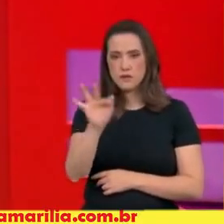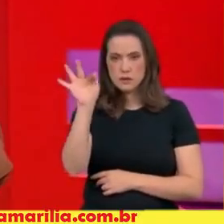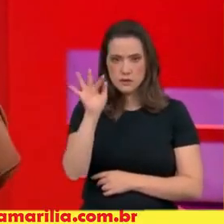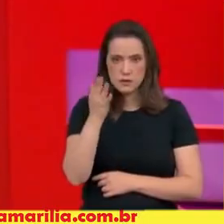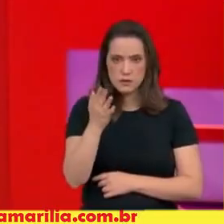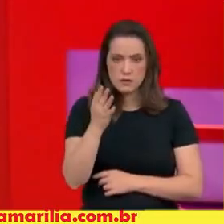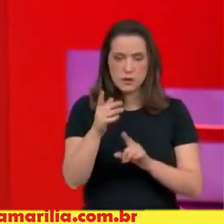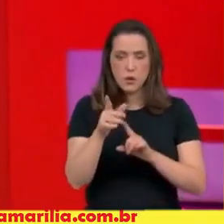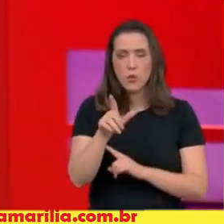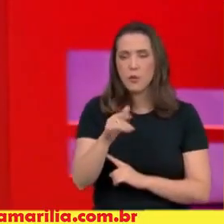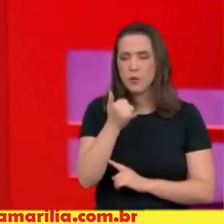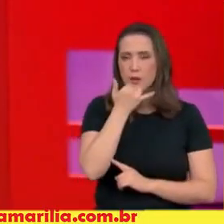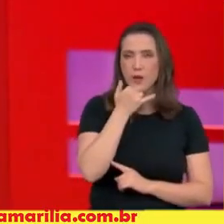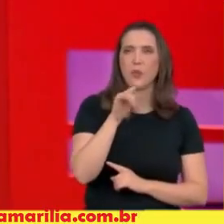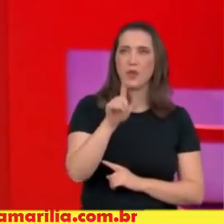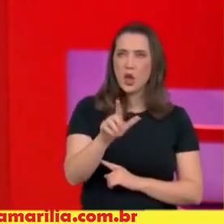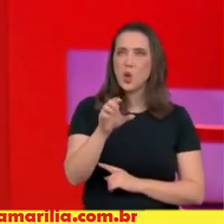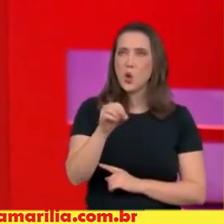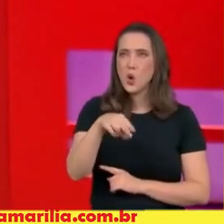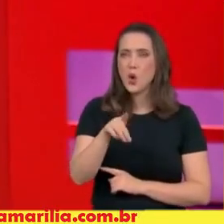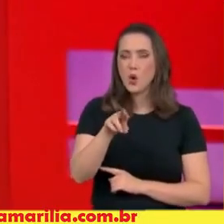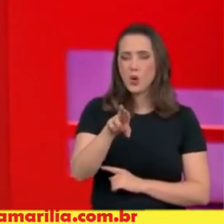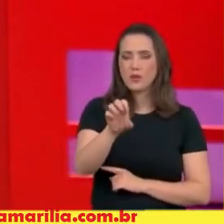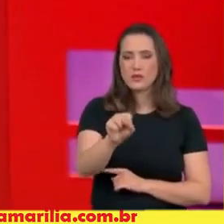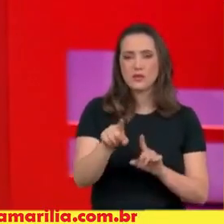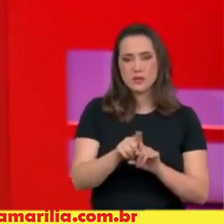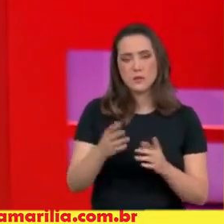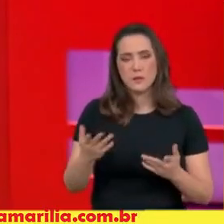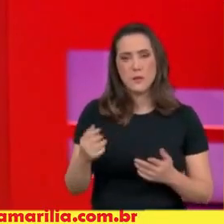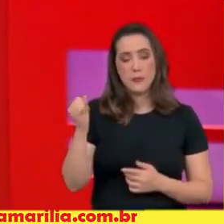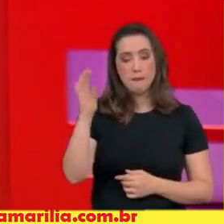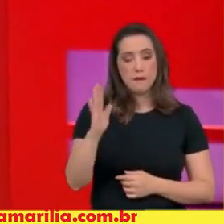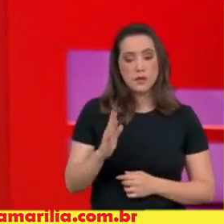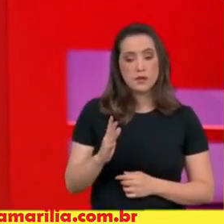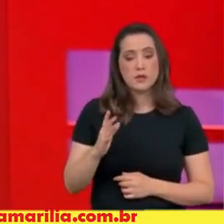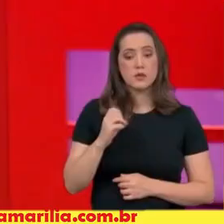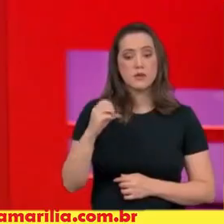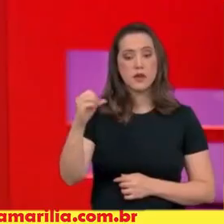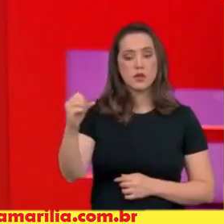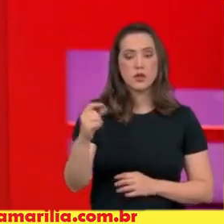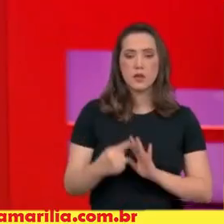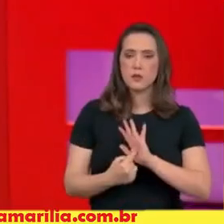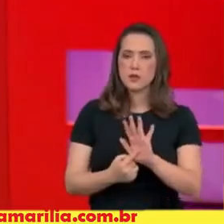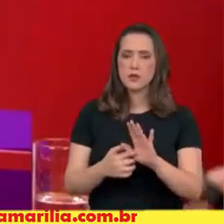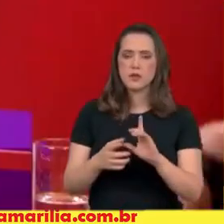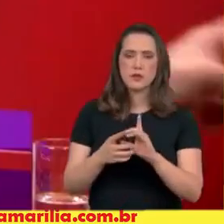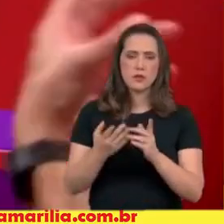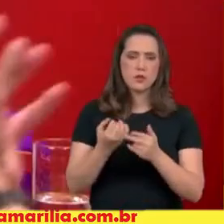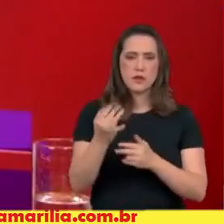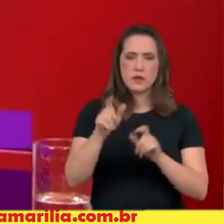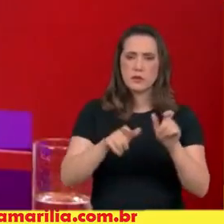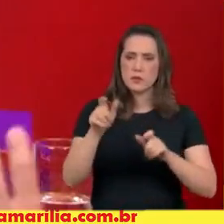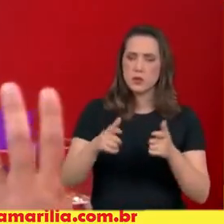tem feito muitas viagens, principalmente para os Estados Unidos, para tentar contar uma história de que o Brasil hoje vive uma democracia relativa, de que é uma ditadura